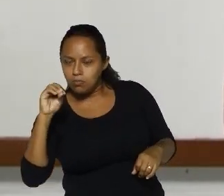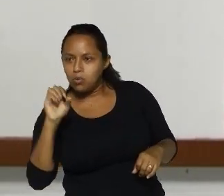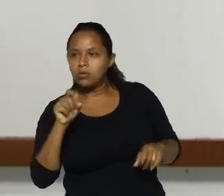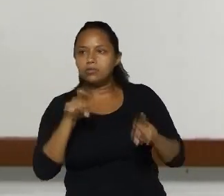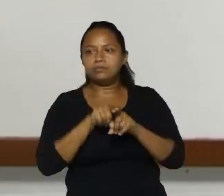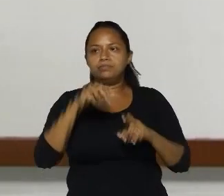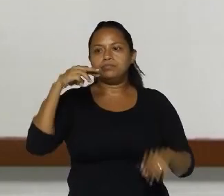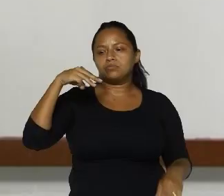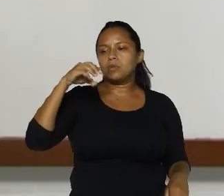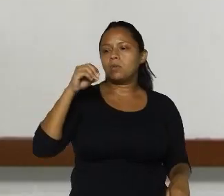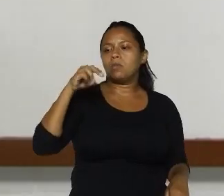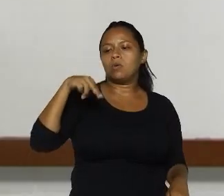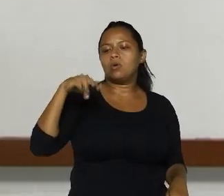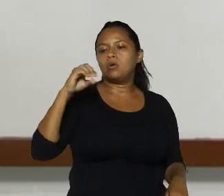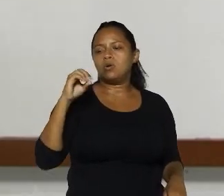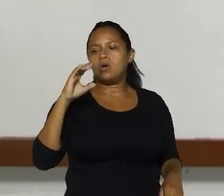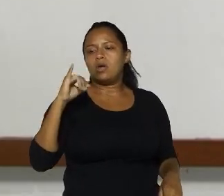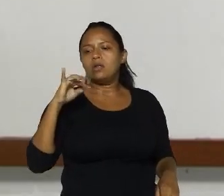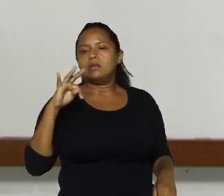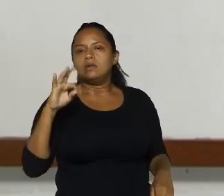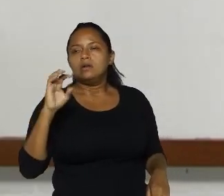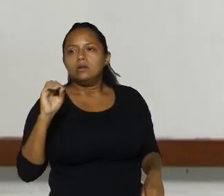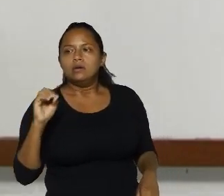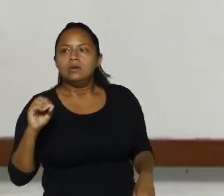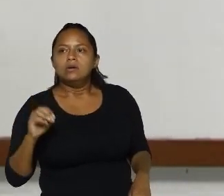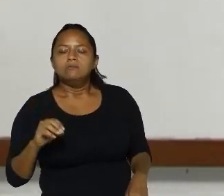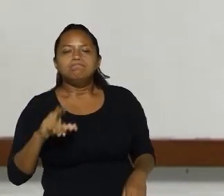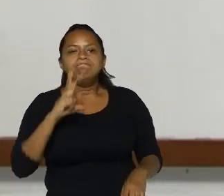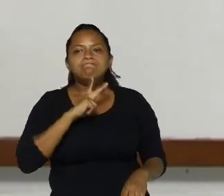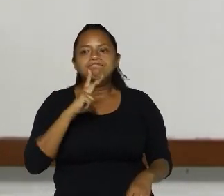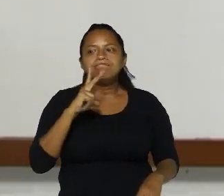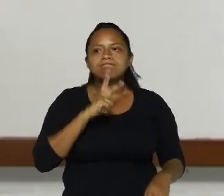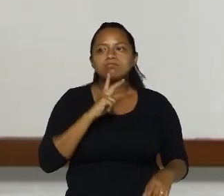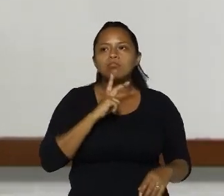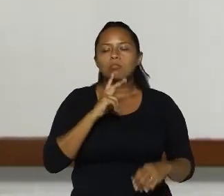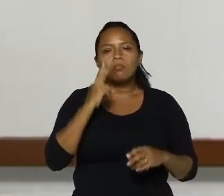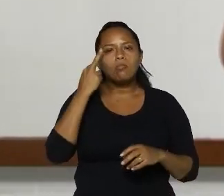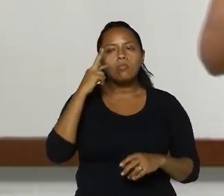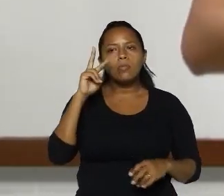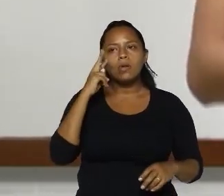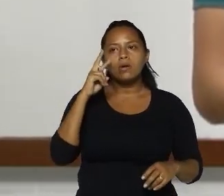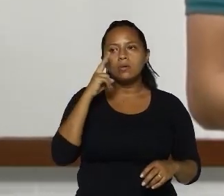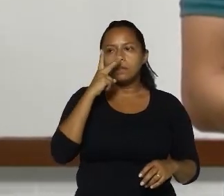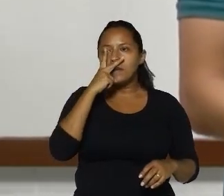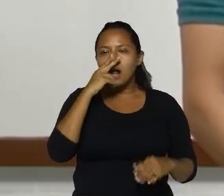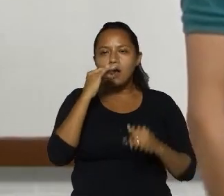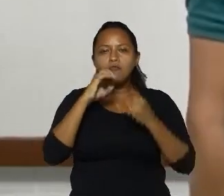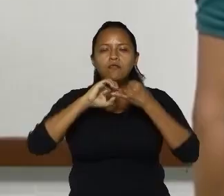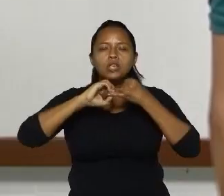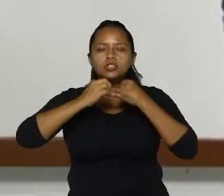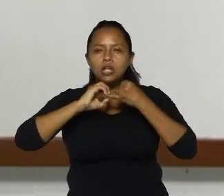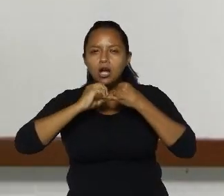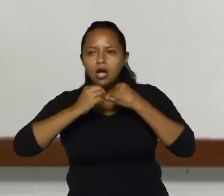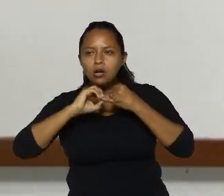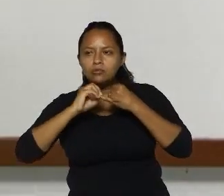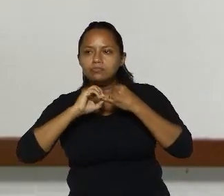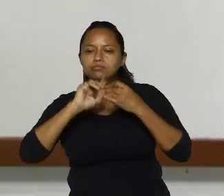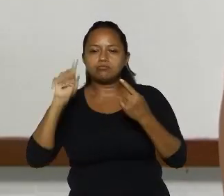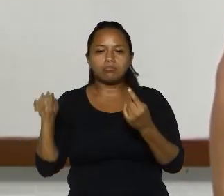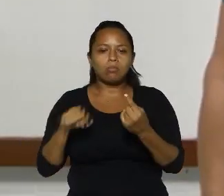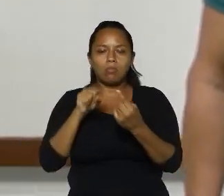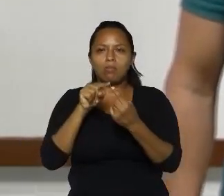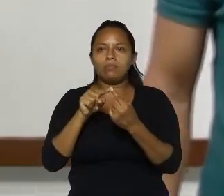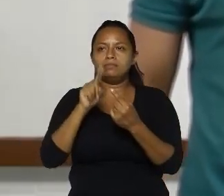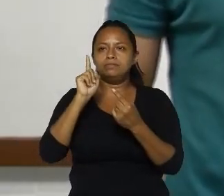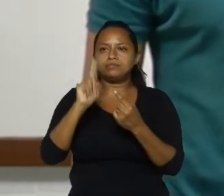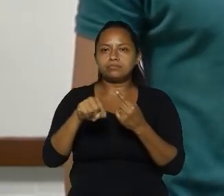monócito, uma célula muito particular, uma célula que o seu núcleo lembra um feijão. O objetivo do monócito